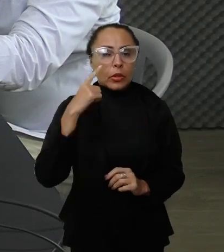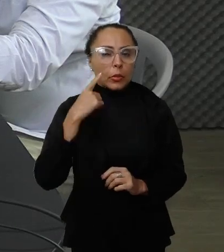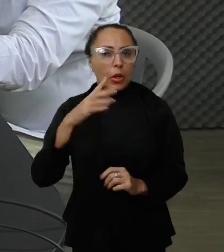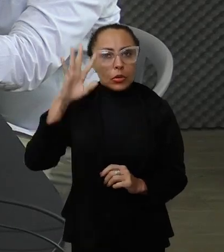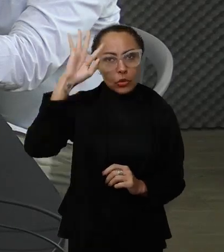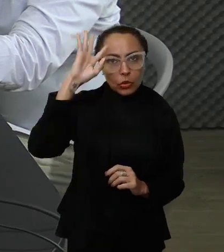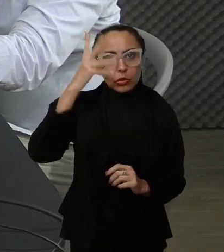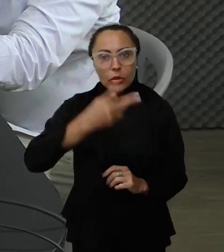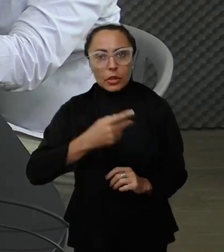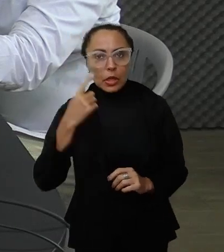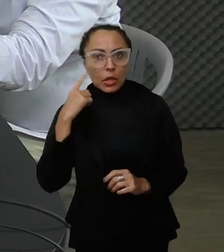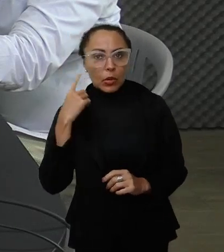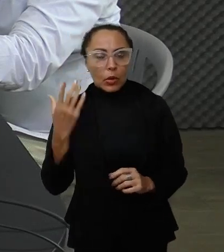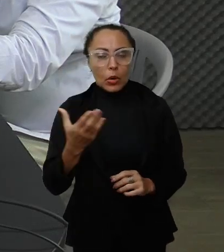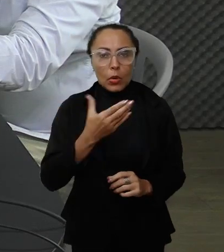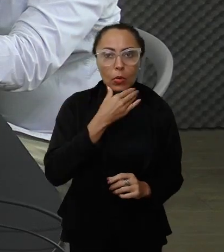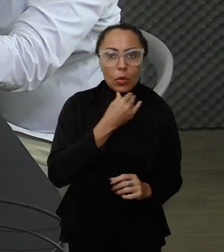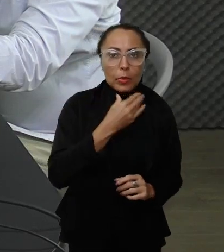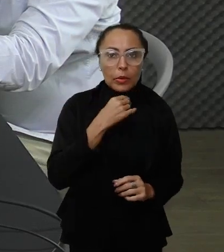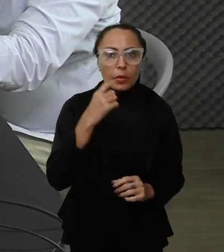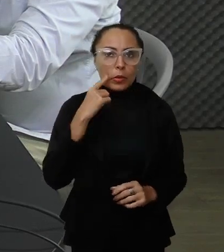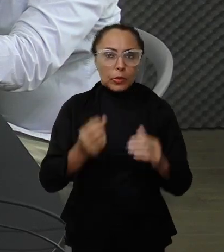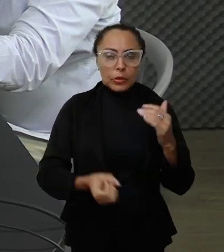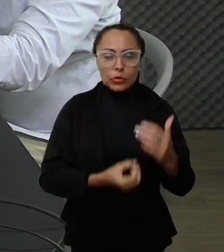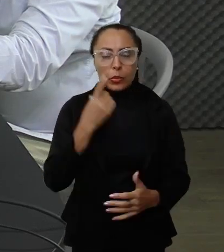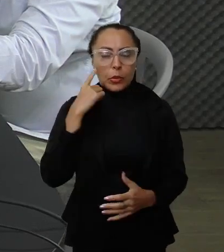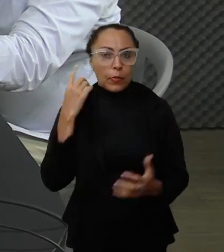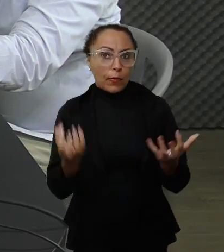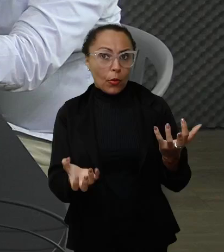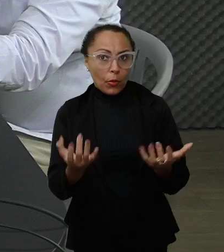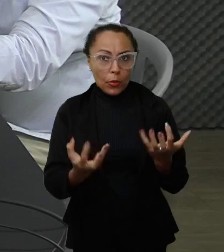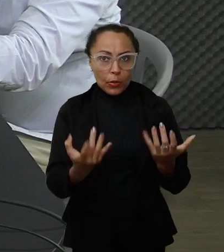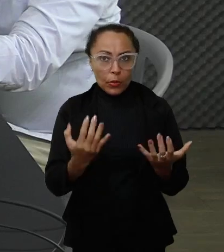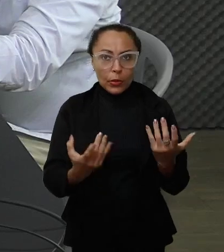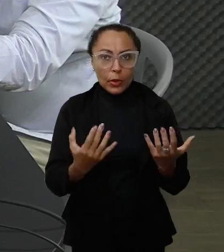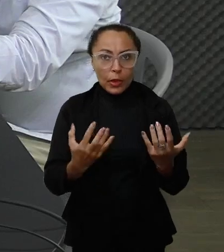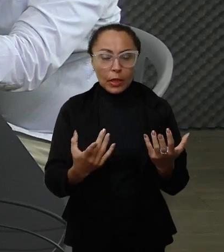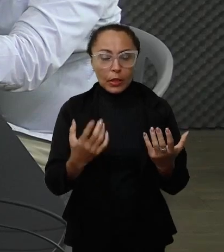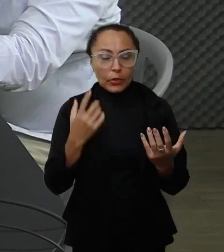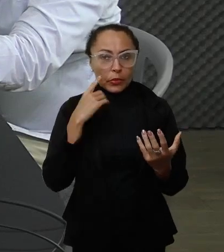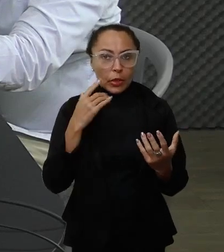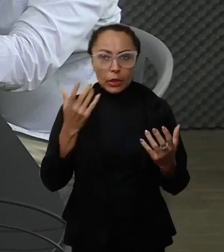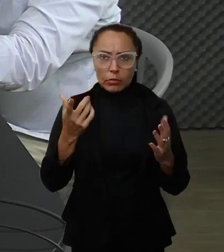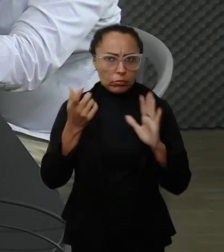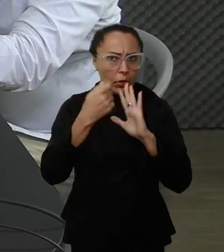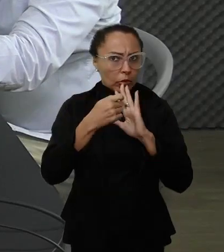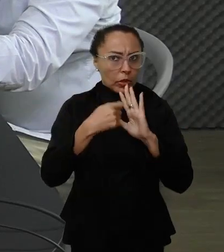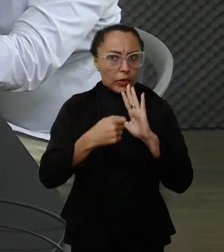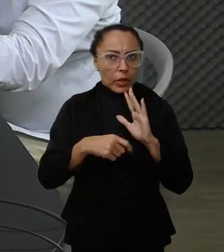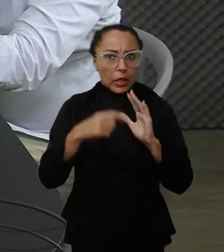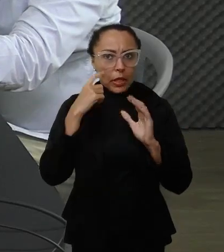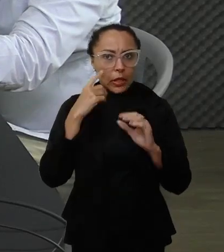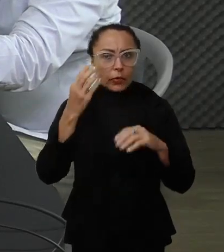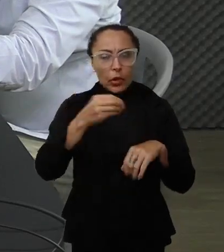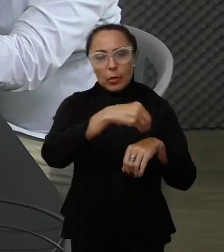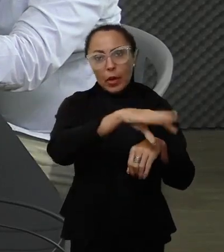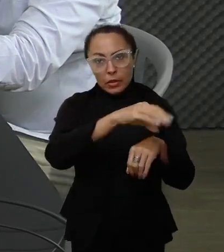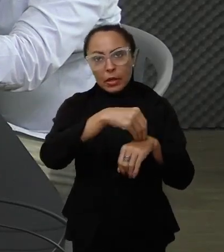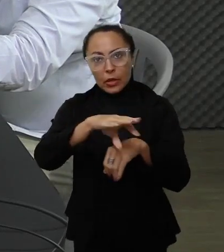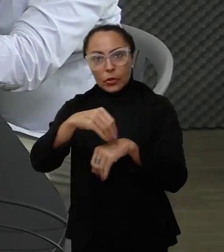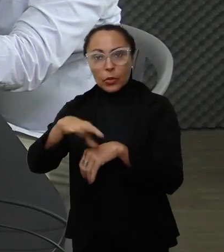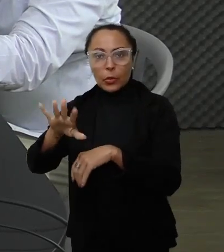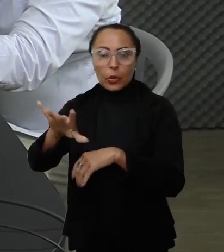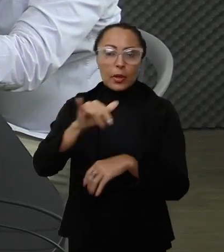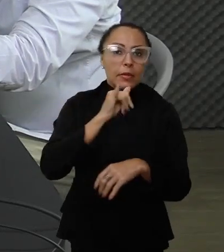alguma coisa, o homem, quando descobriu o fogo, né, ele foi repassando, ele não escreveu, mas ele foi repassando de um para o outro pelo quê?